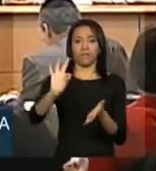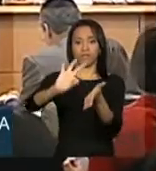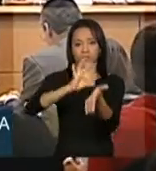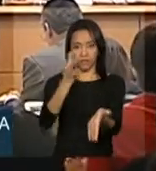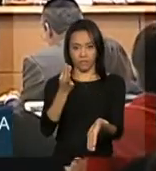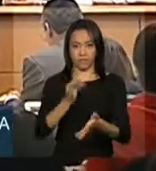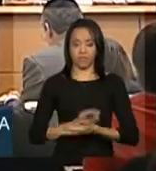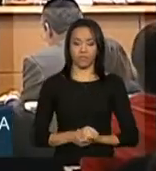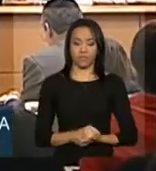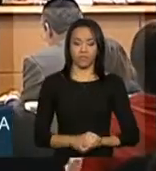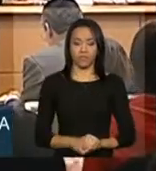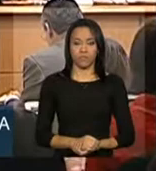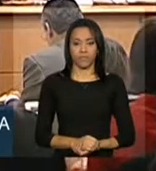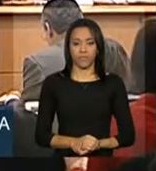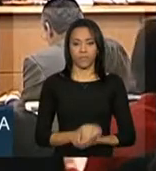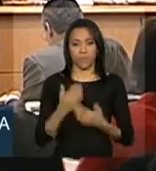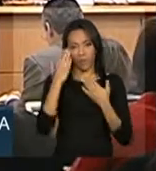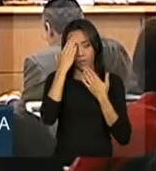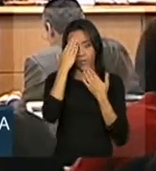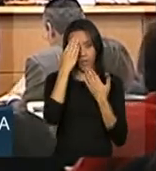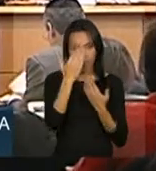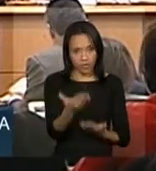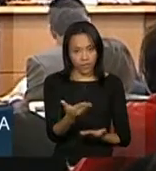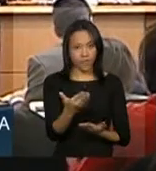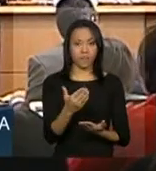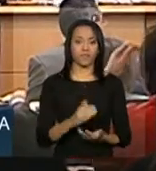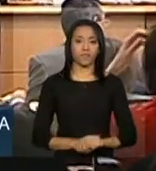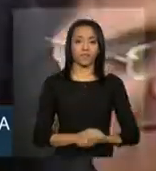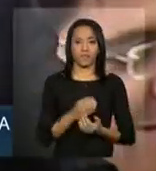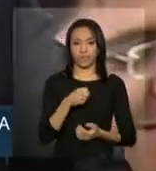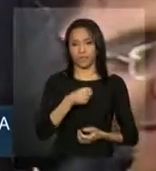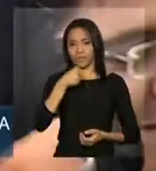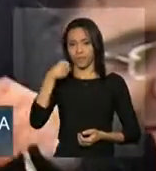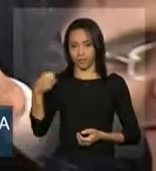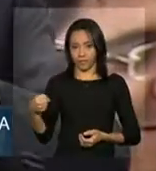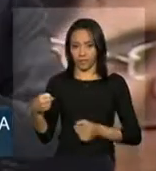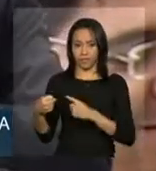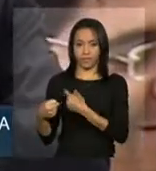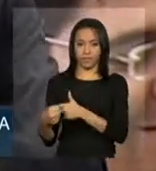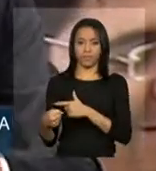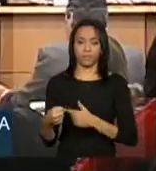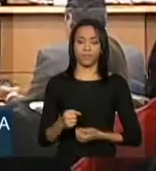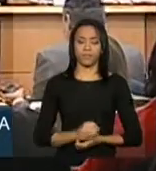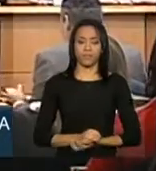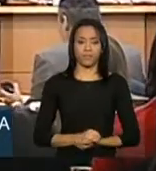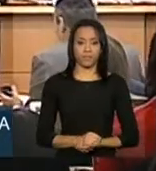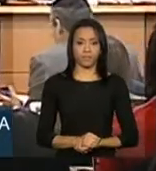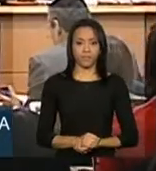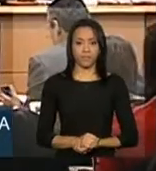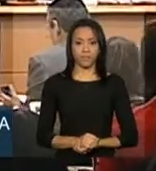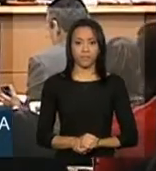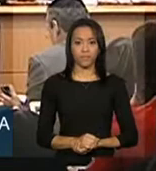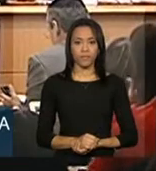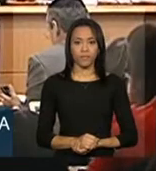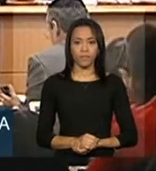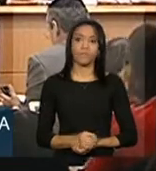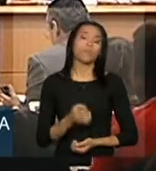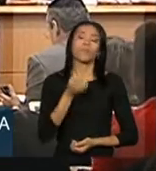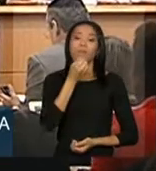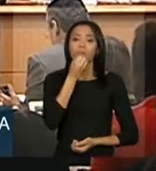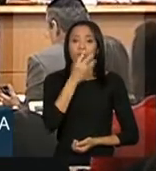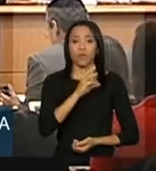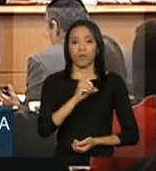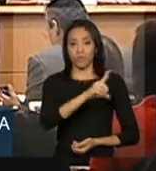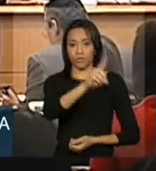municípios Muito obrigado Dr mozar passar a palavra Dr iio do conaz Emes Ah bom dia a